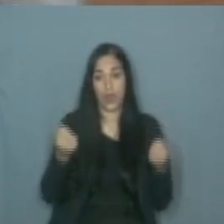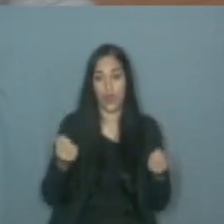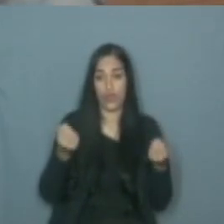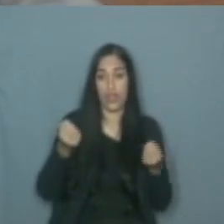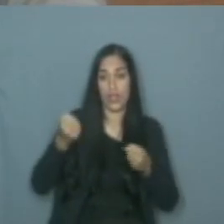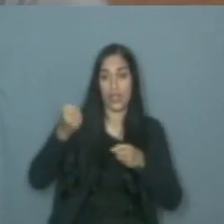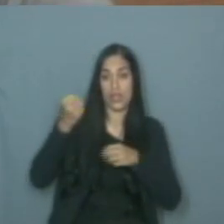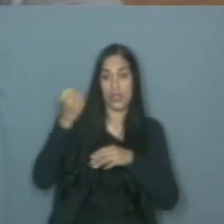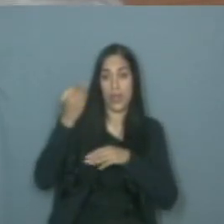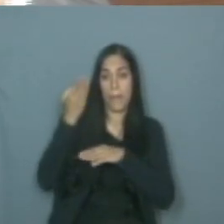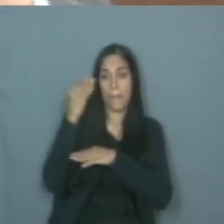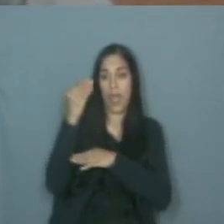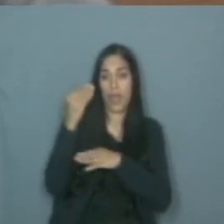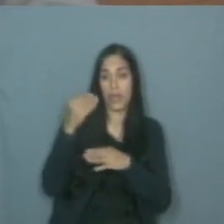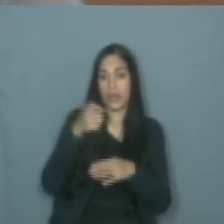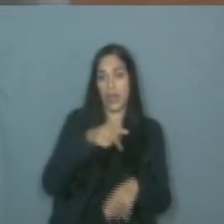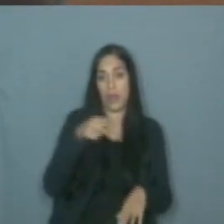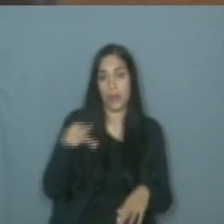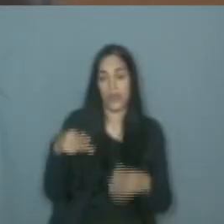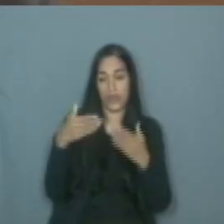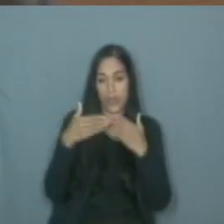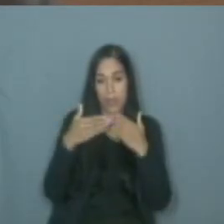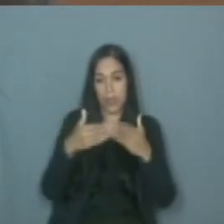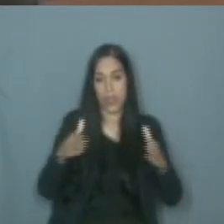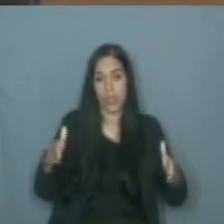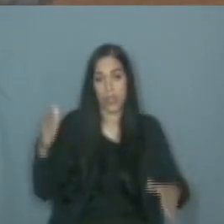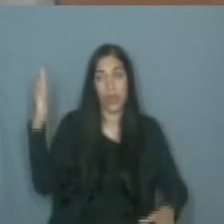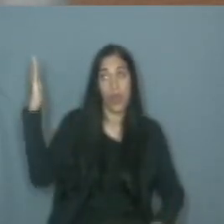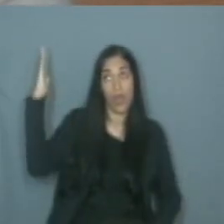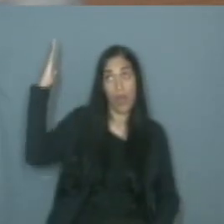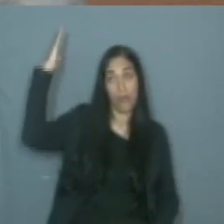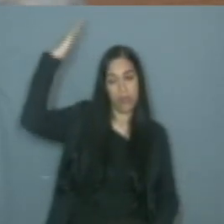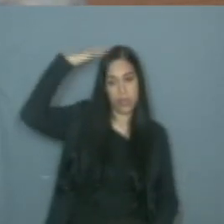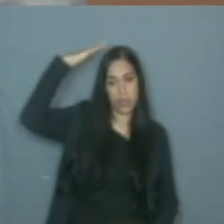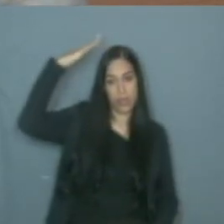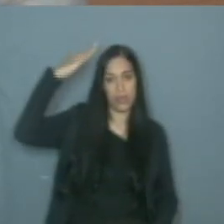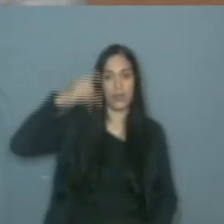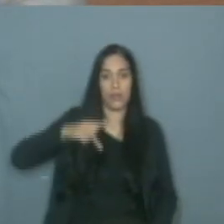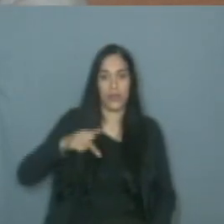coisa. A professora abriu a porta, o barrote de madeira caiu na cabeça dela.